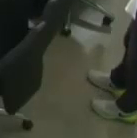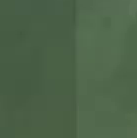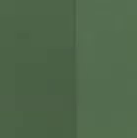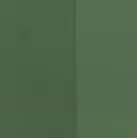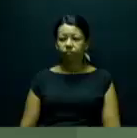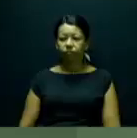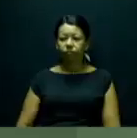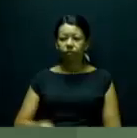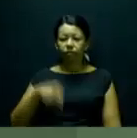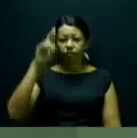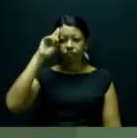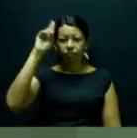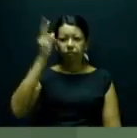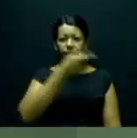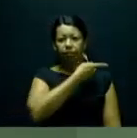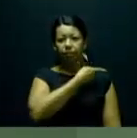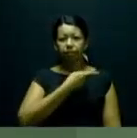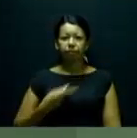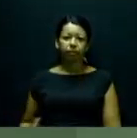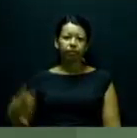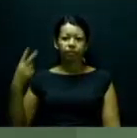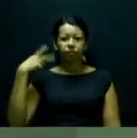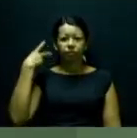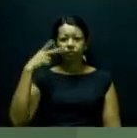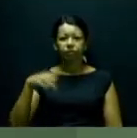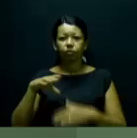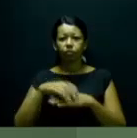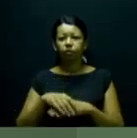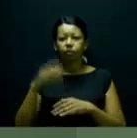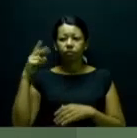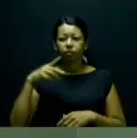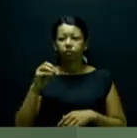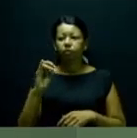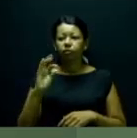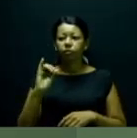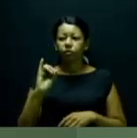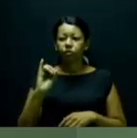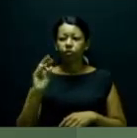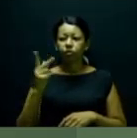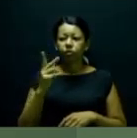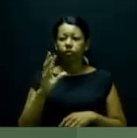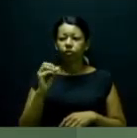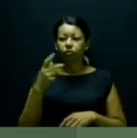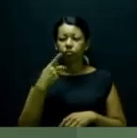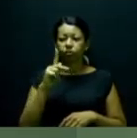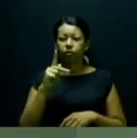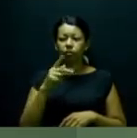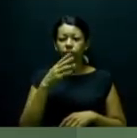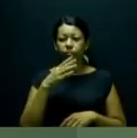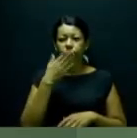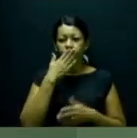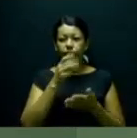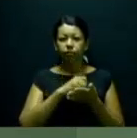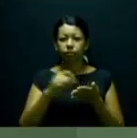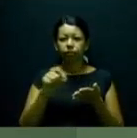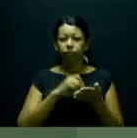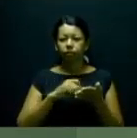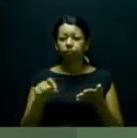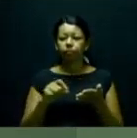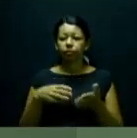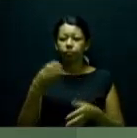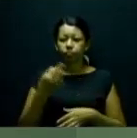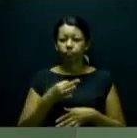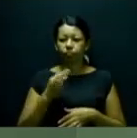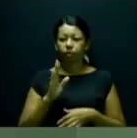Senhor presidente, senhores vereadores, quero cumprimentar o vereador Dinho pelo brilhante requerimento, oportuno.